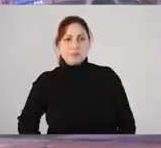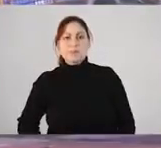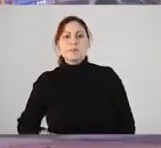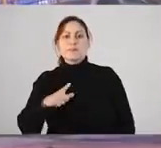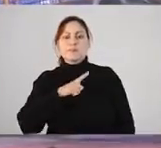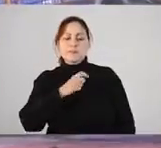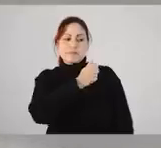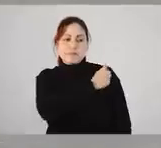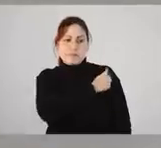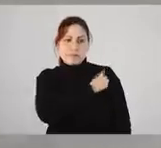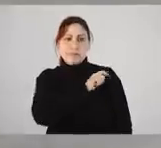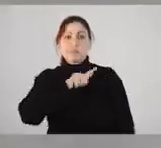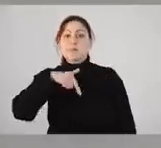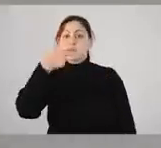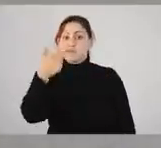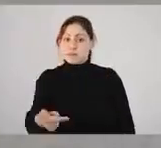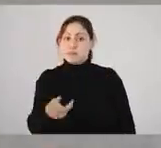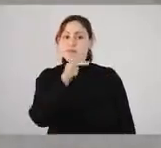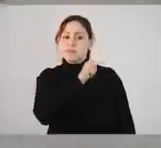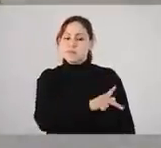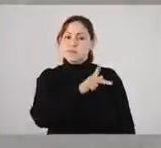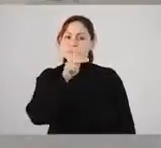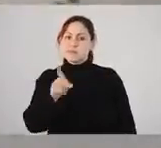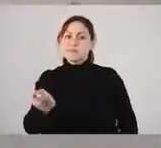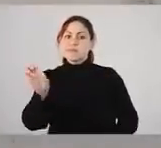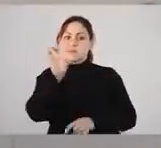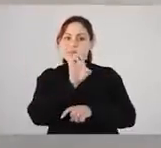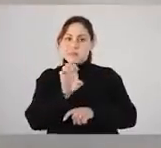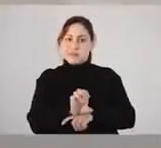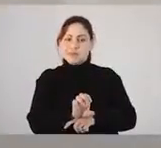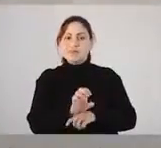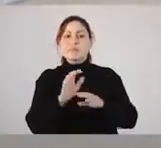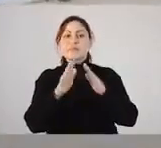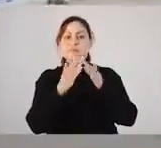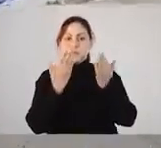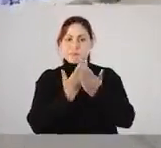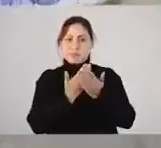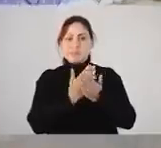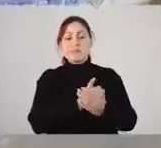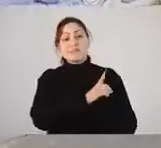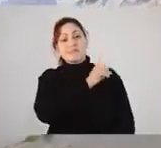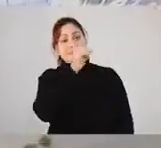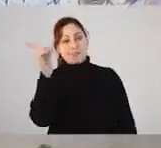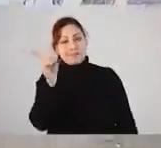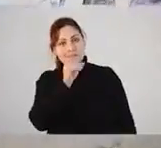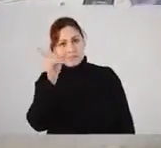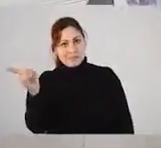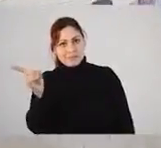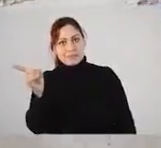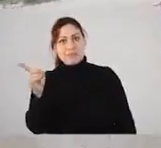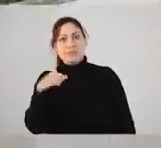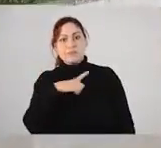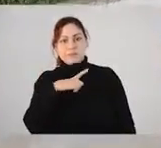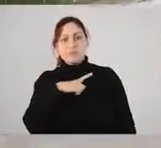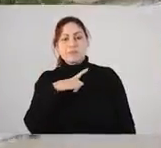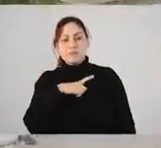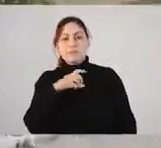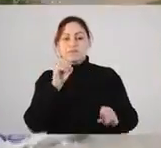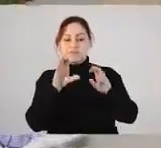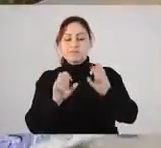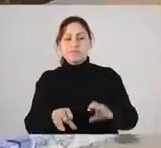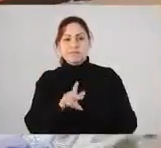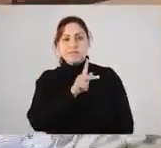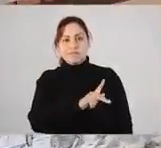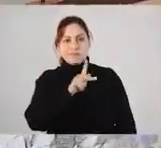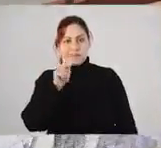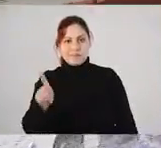acadêmico. Logo em seguida, me tornei professor da rede pública, lá no Dionísio Vieira, uma escola pública da rede estadual